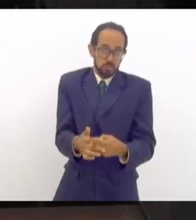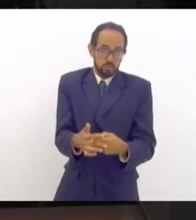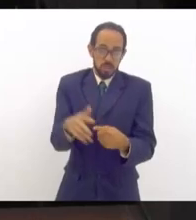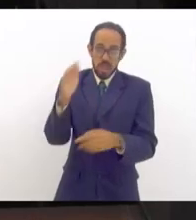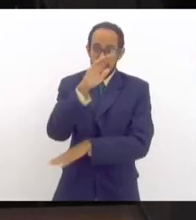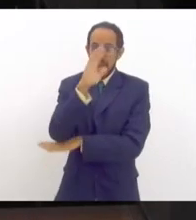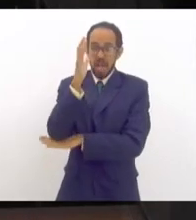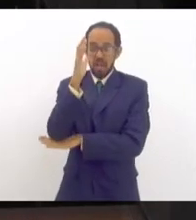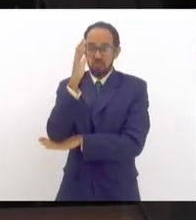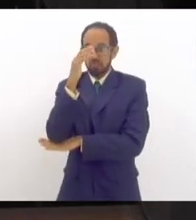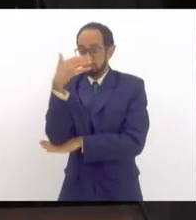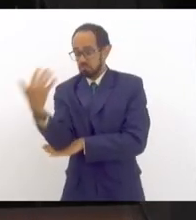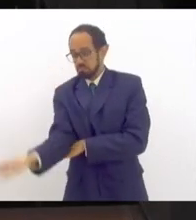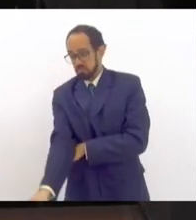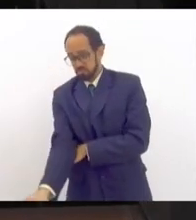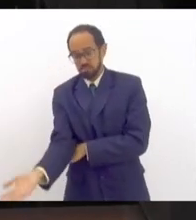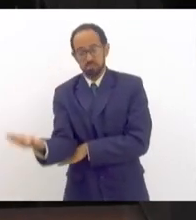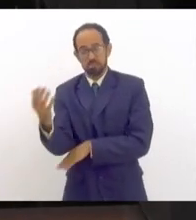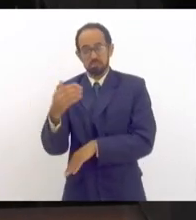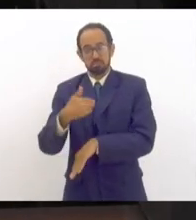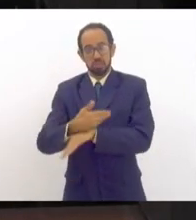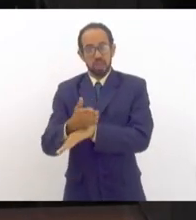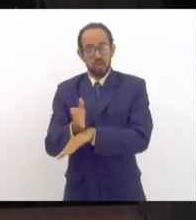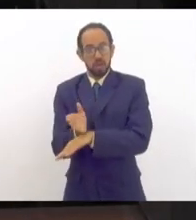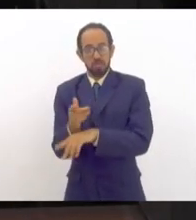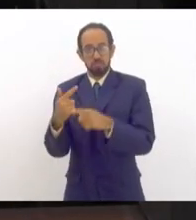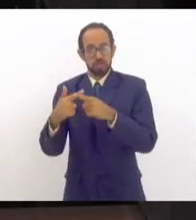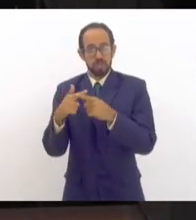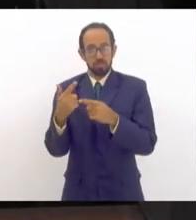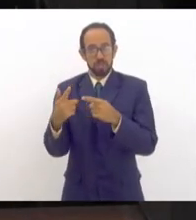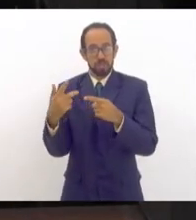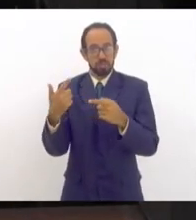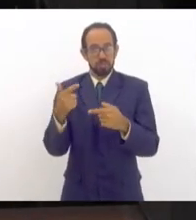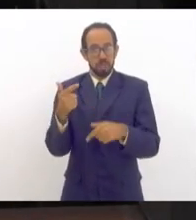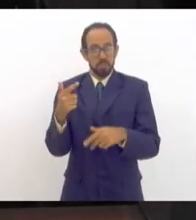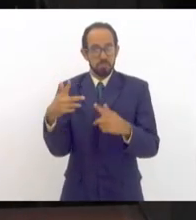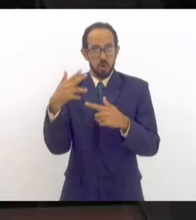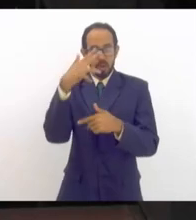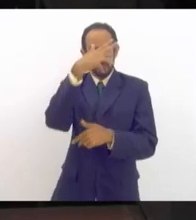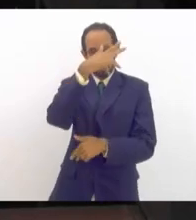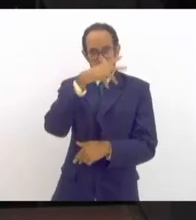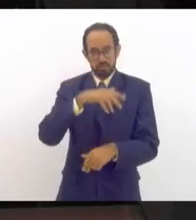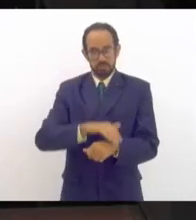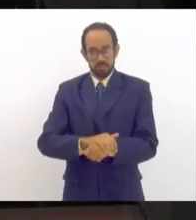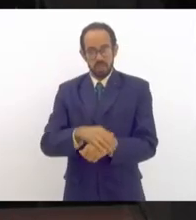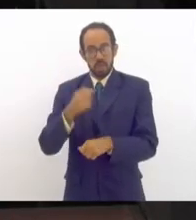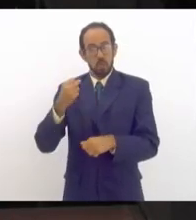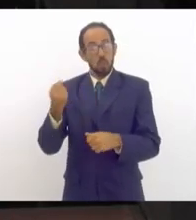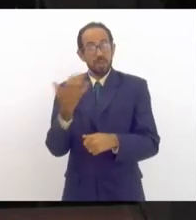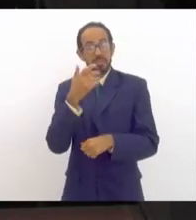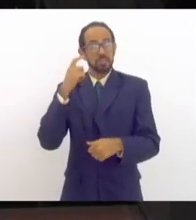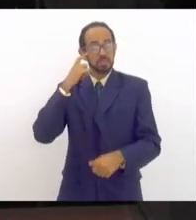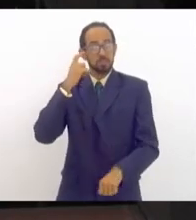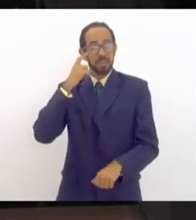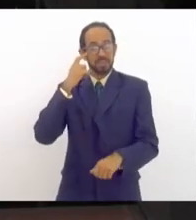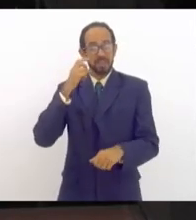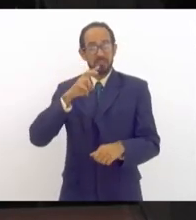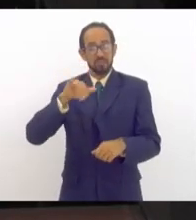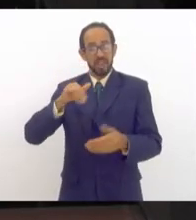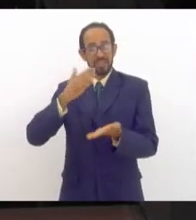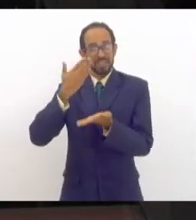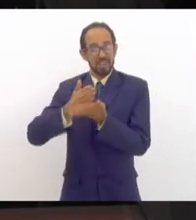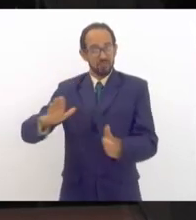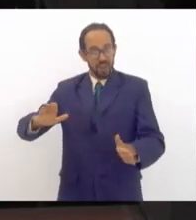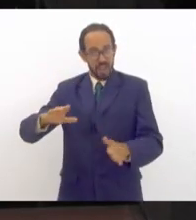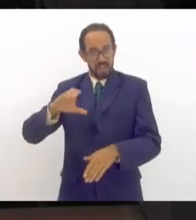caiu no tempo todo porque não tem poda E aí quando a gente acha que vai se livrar da conserva vem a justiça